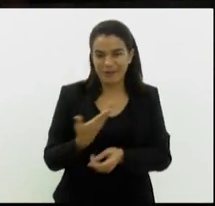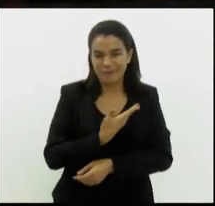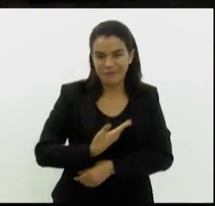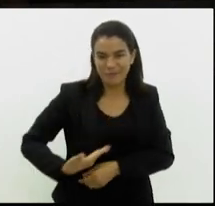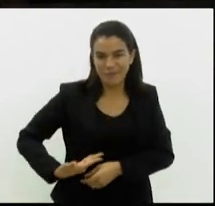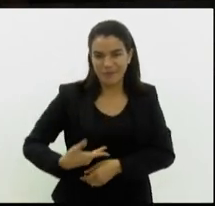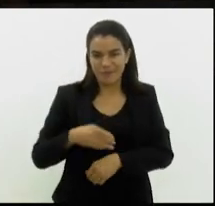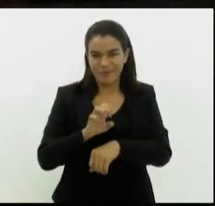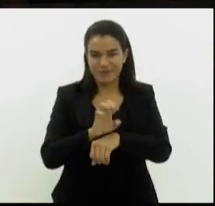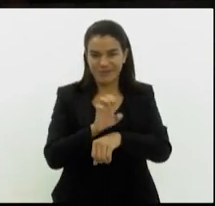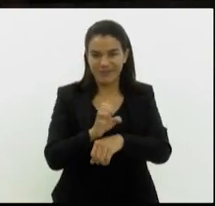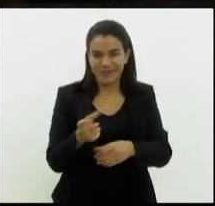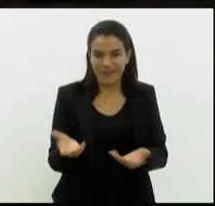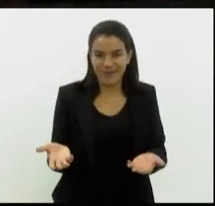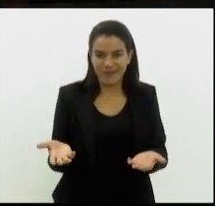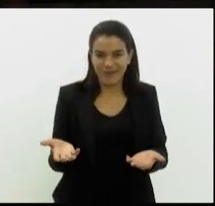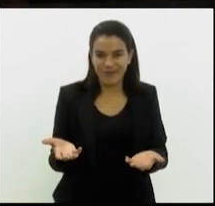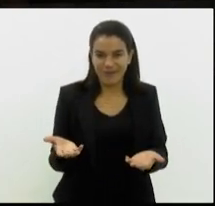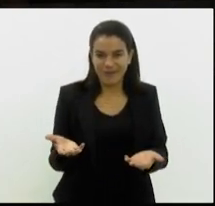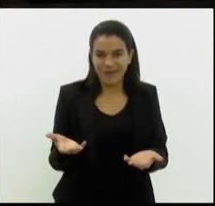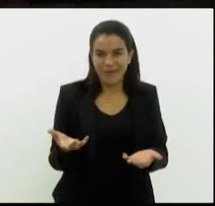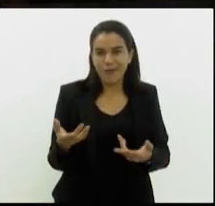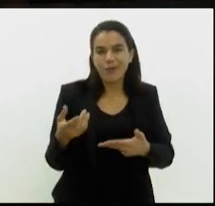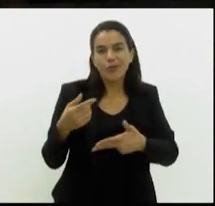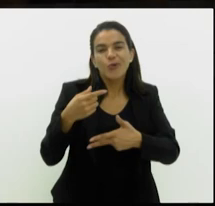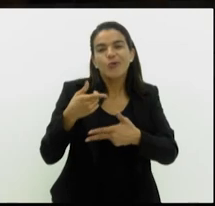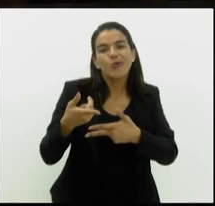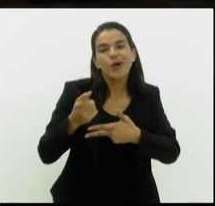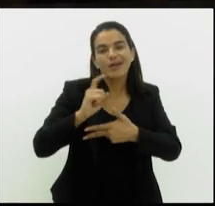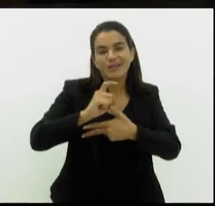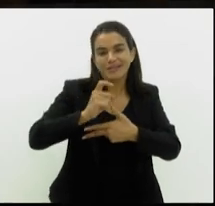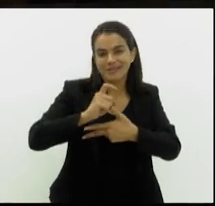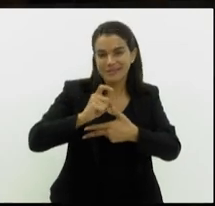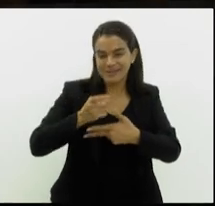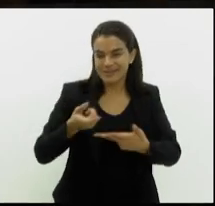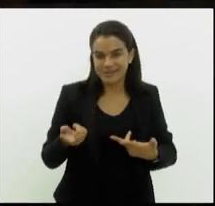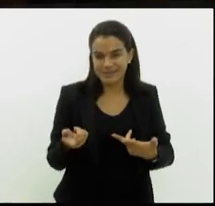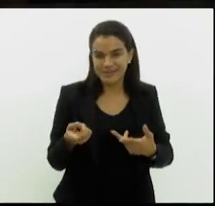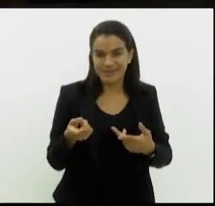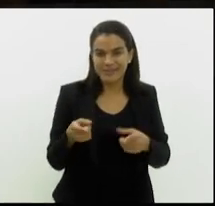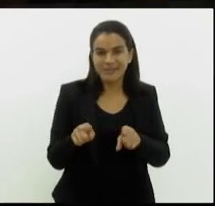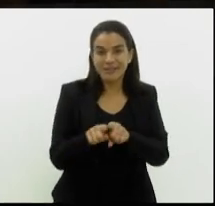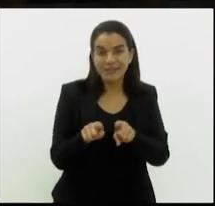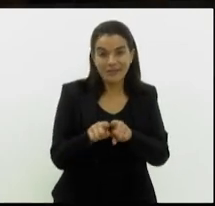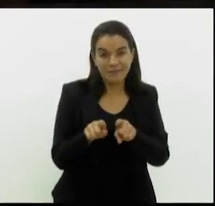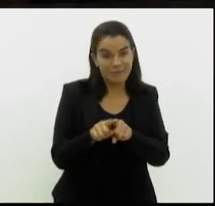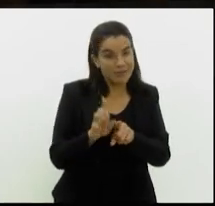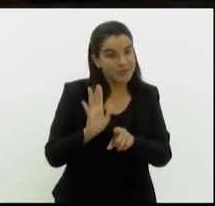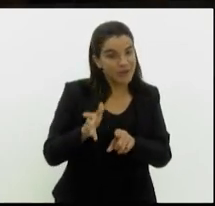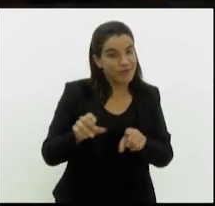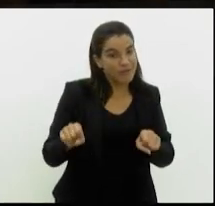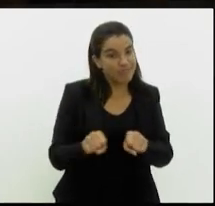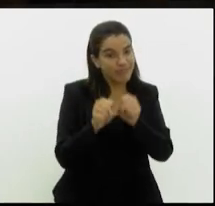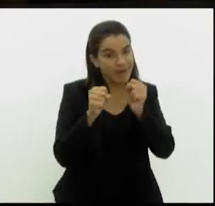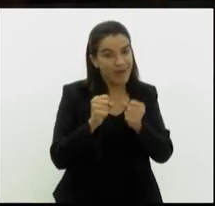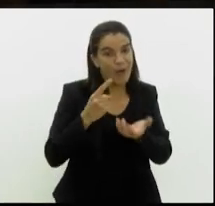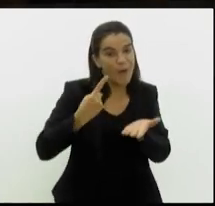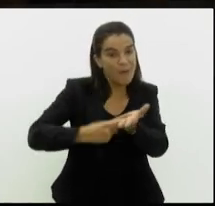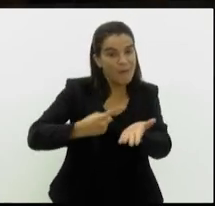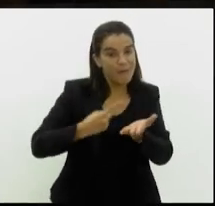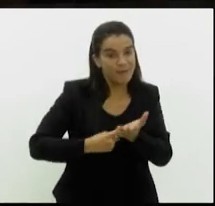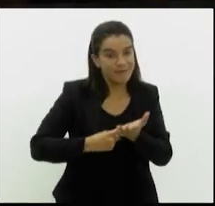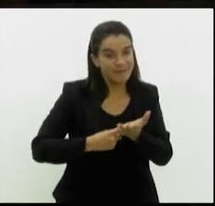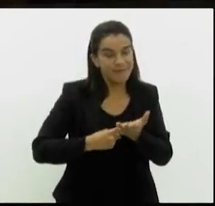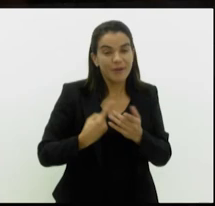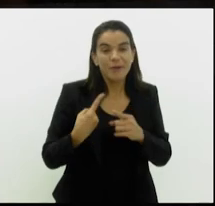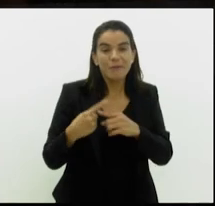públicos estaduais do Poder Executivo, visto que a isonomia já foi quebrada, porque os